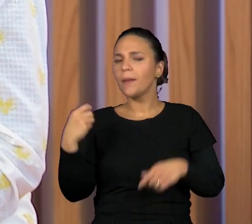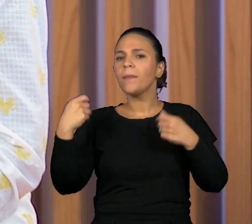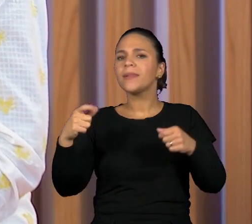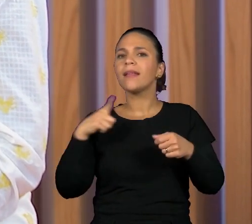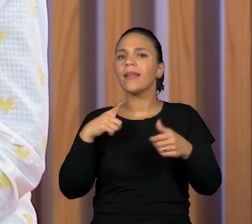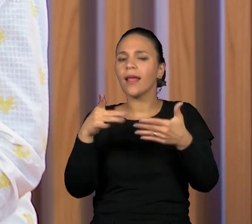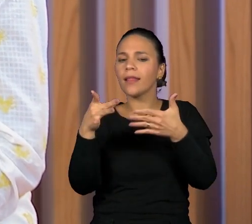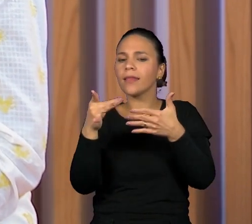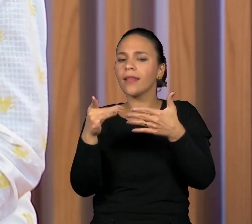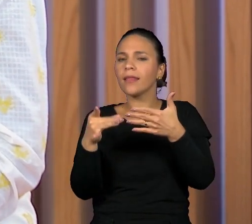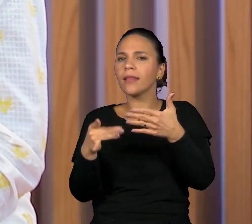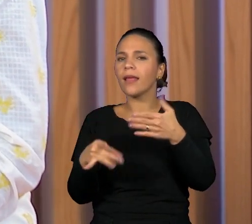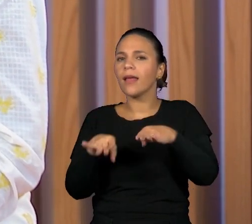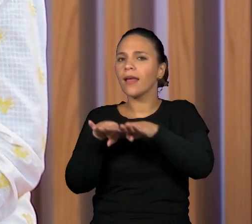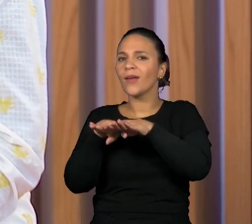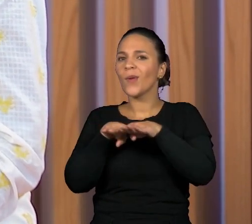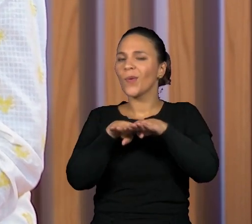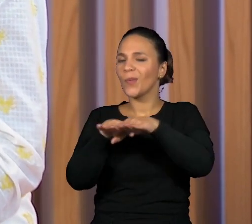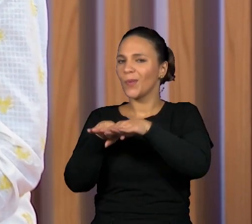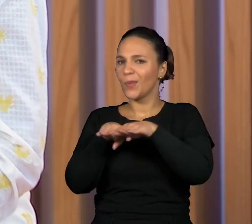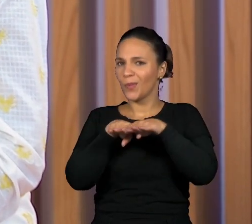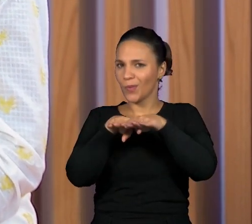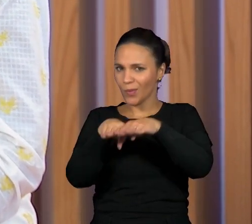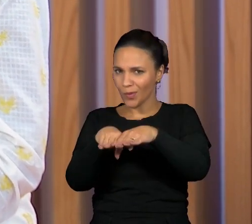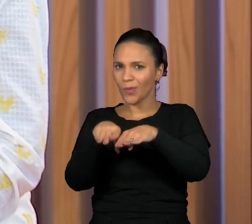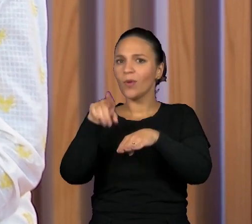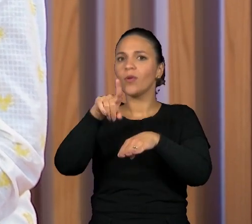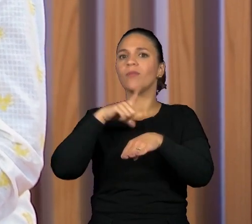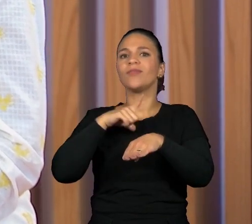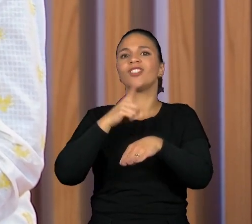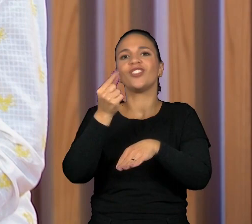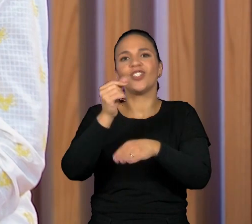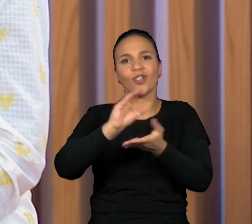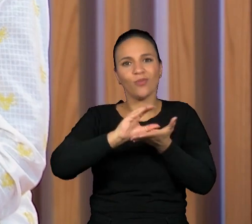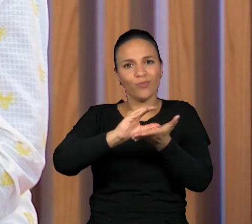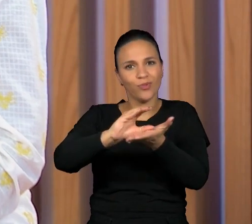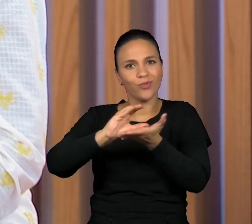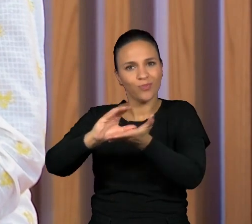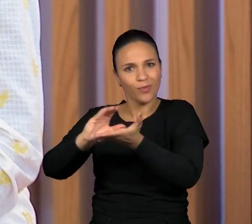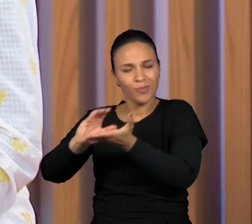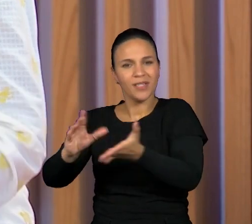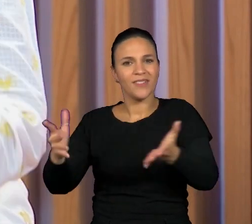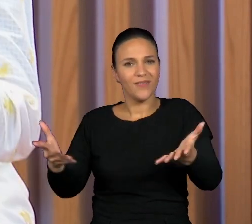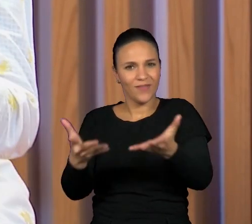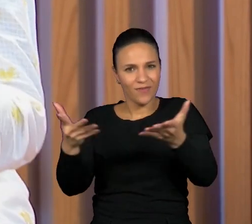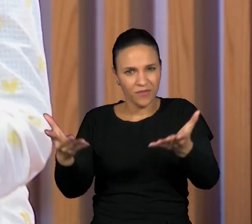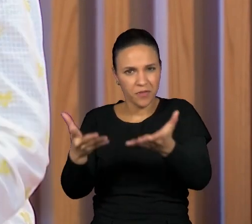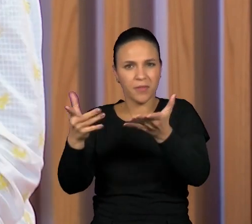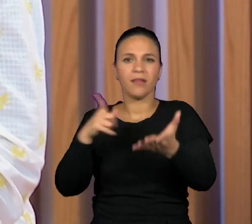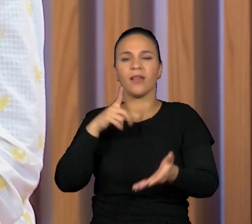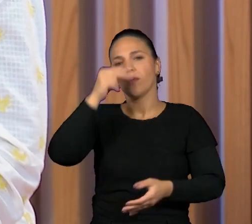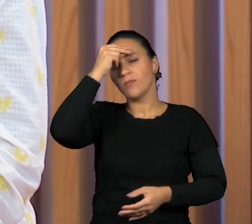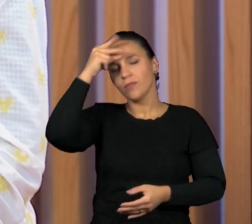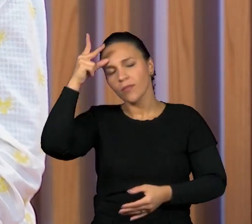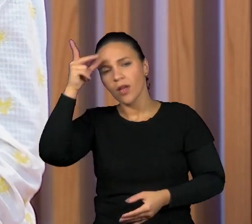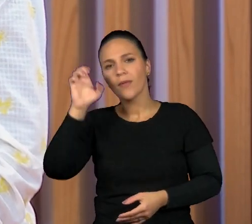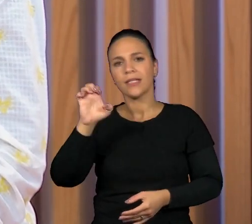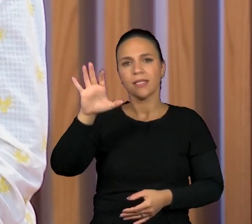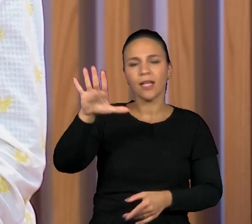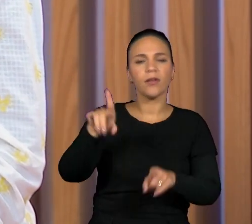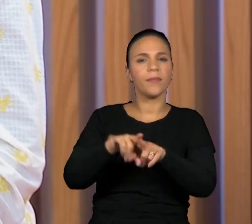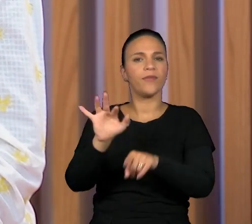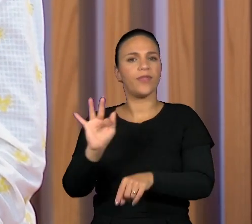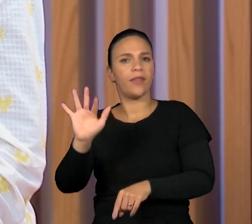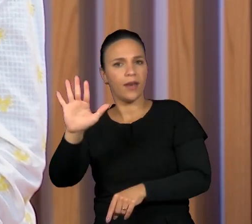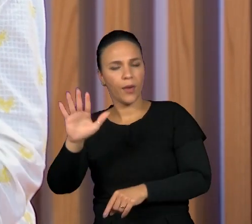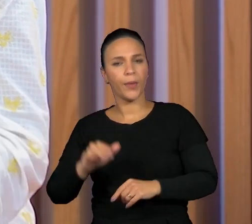mais equânimes em relação a esses fomentos, né, que são de natureza municipal, estadual, federal,